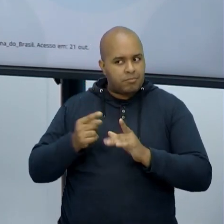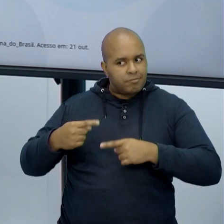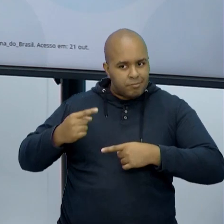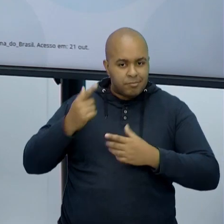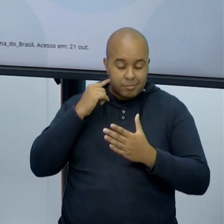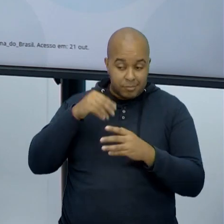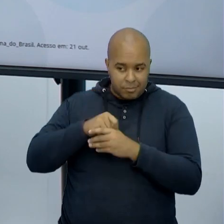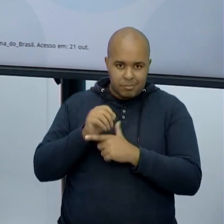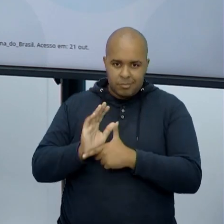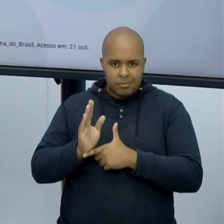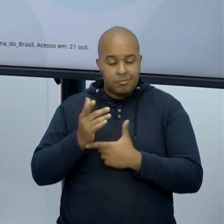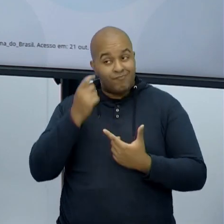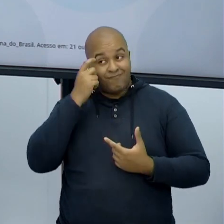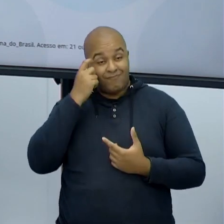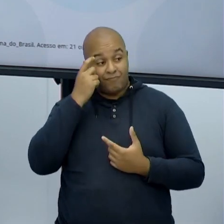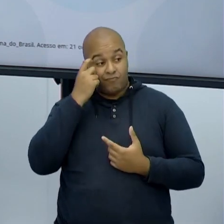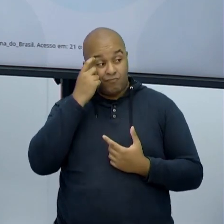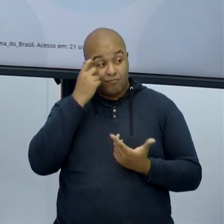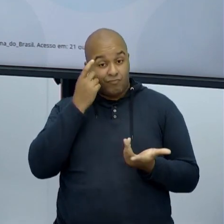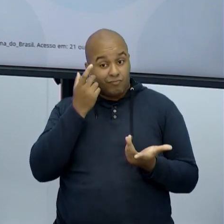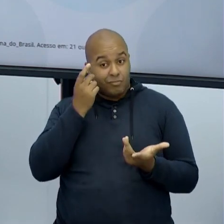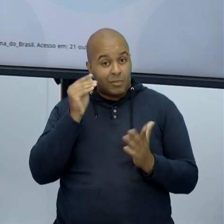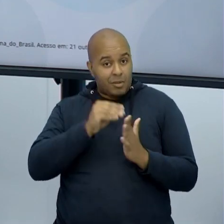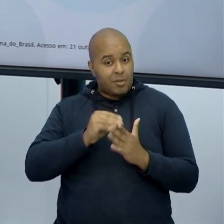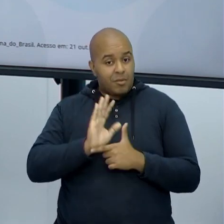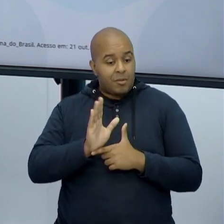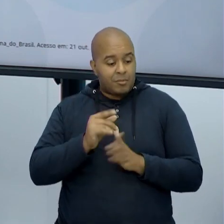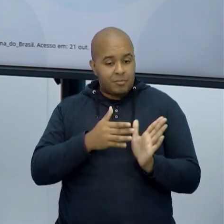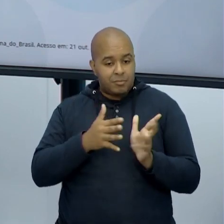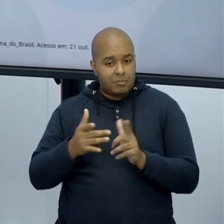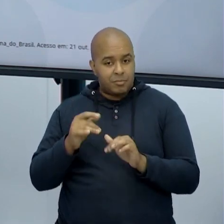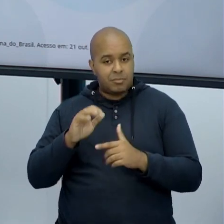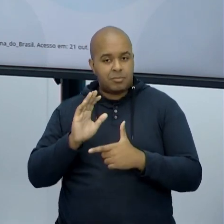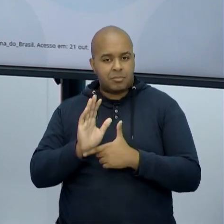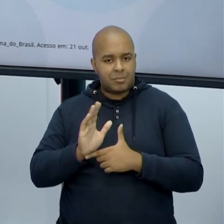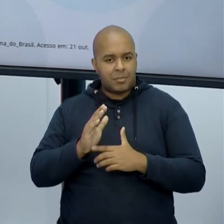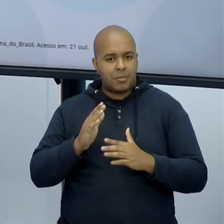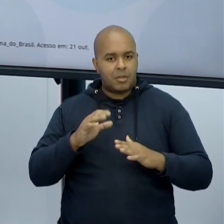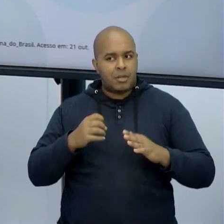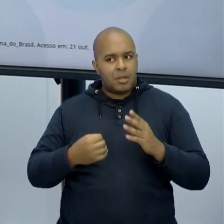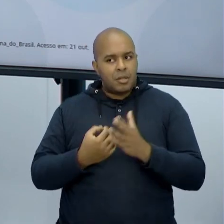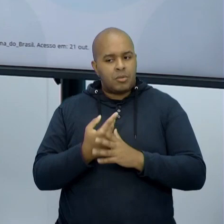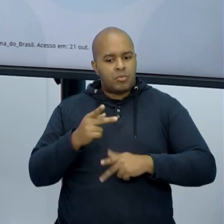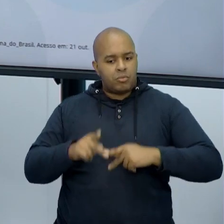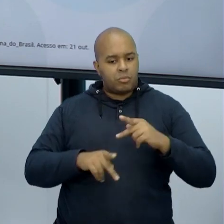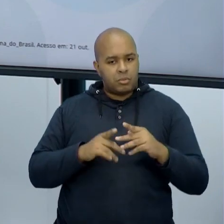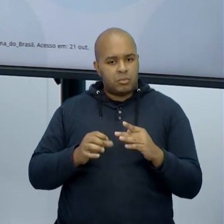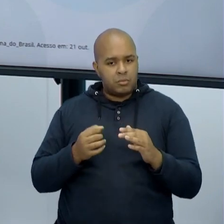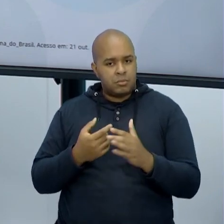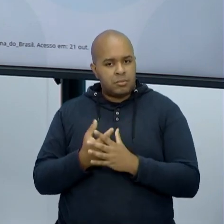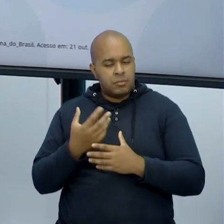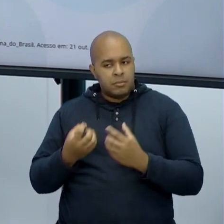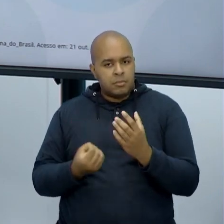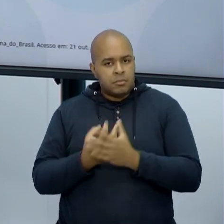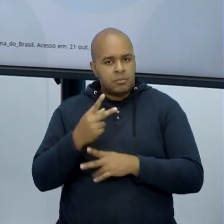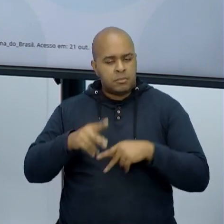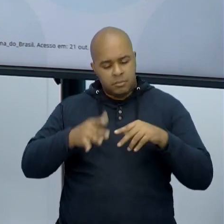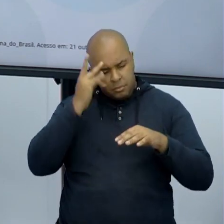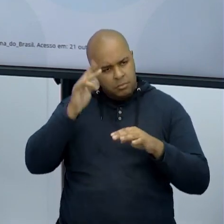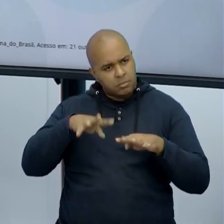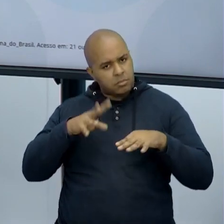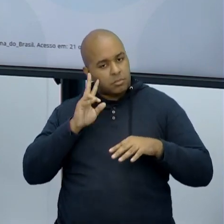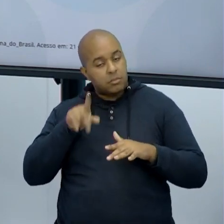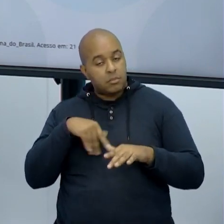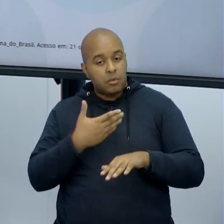cinema, a gente coloca os filmes para serem passados nas escolas, forma o público, a audiência, forma a plateia, e aí a gente